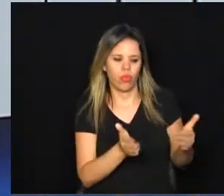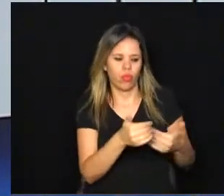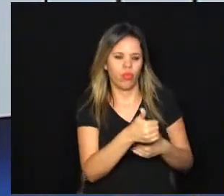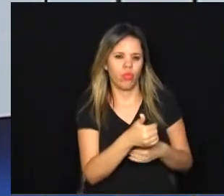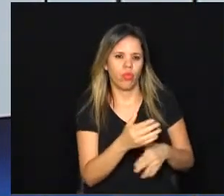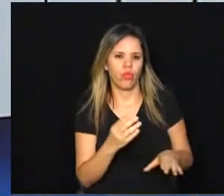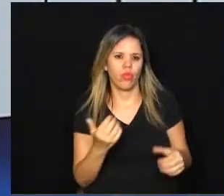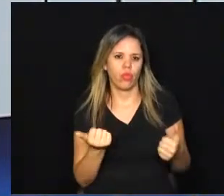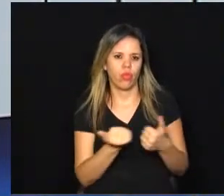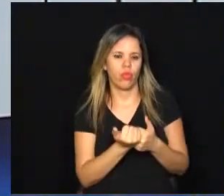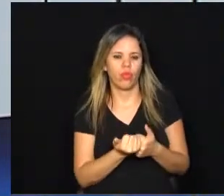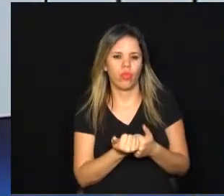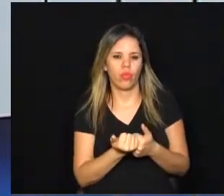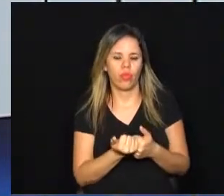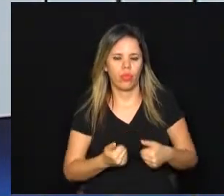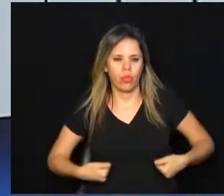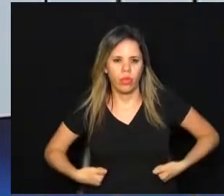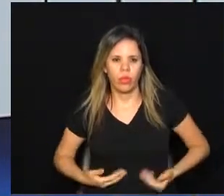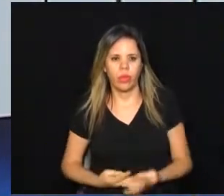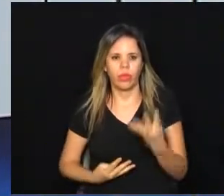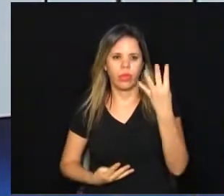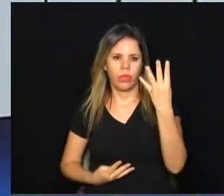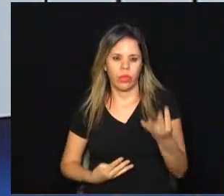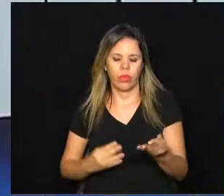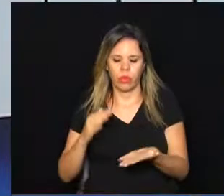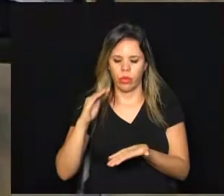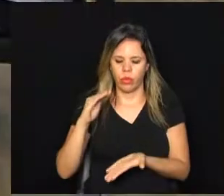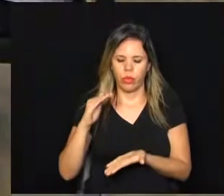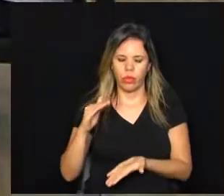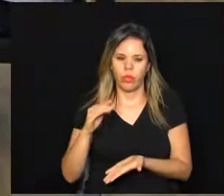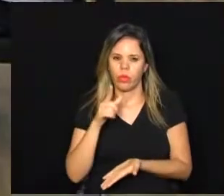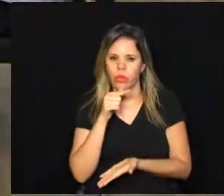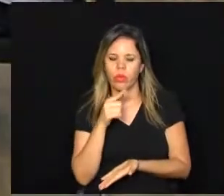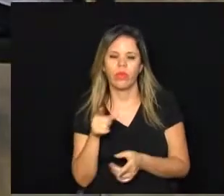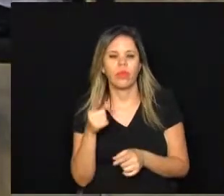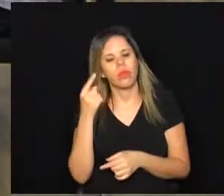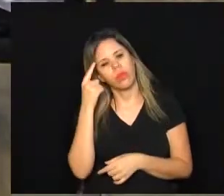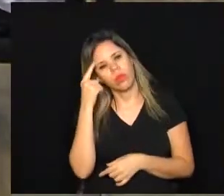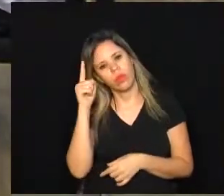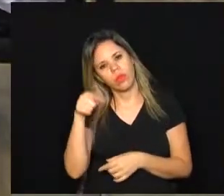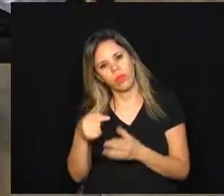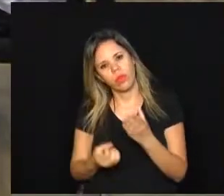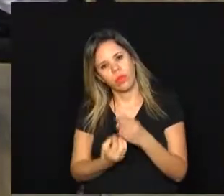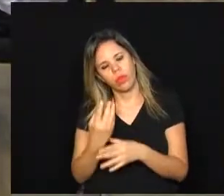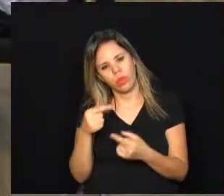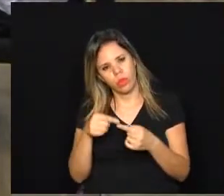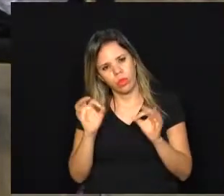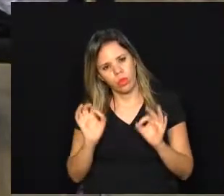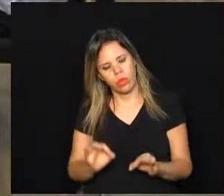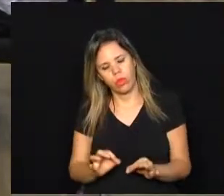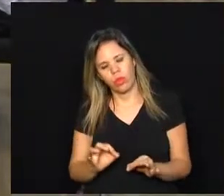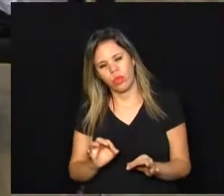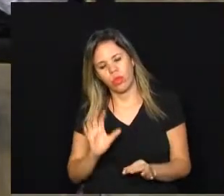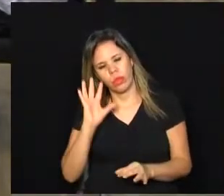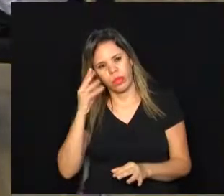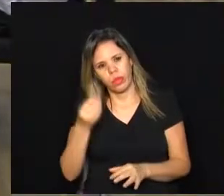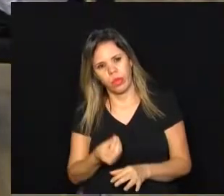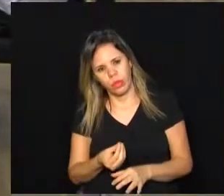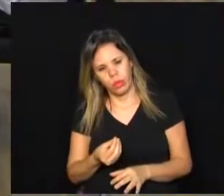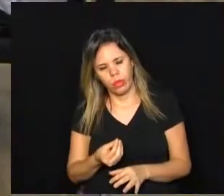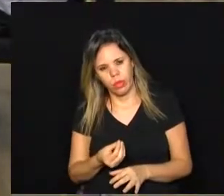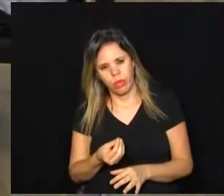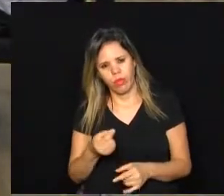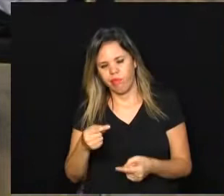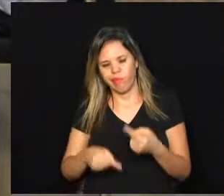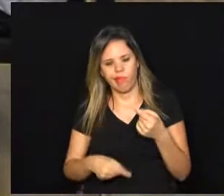que gastaria apenas 4 litros. Você acha que são ideias viáveis ou entende que isso esbarra